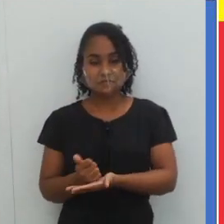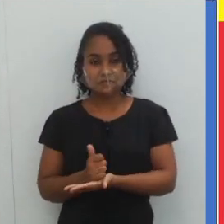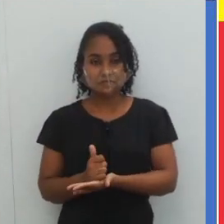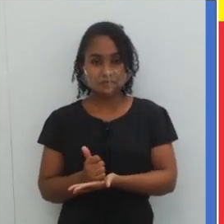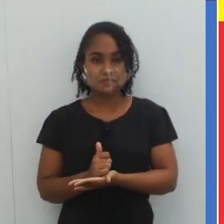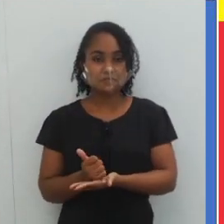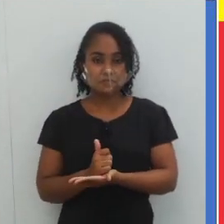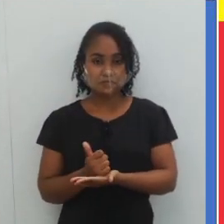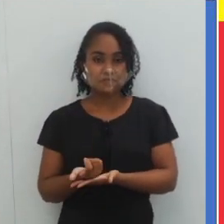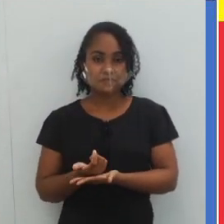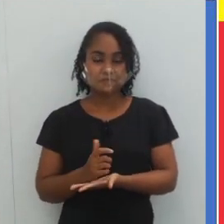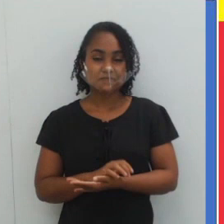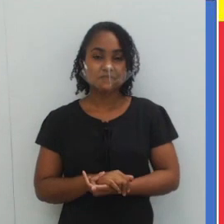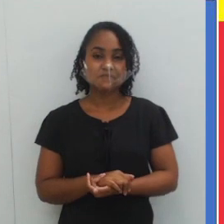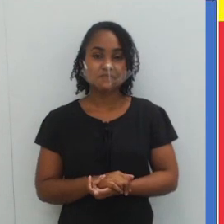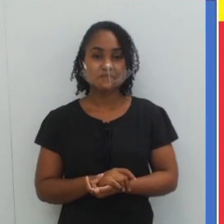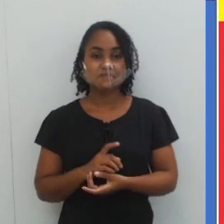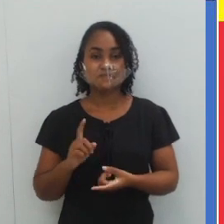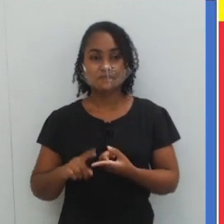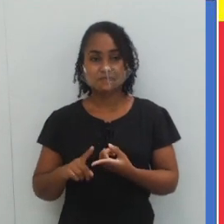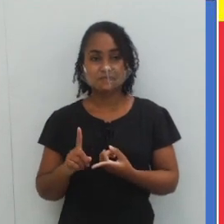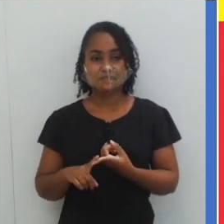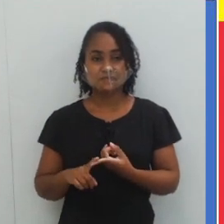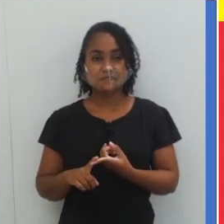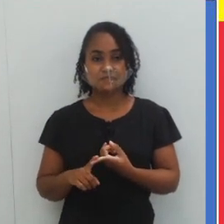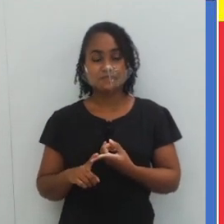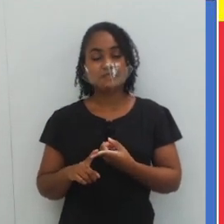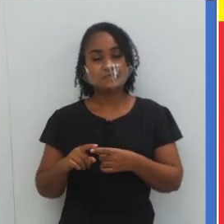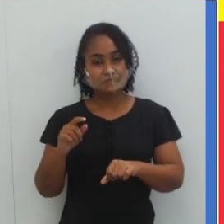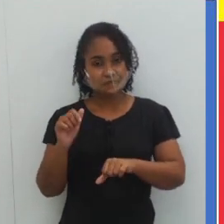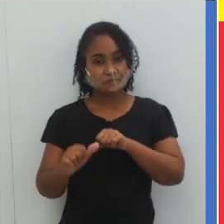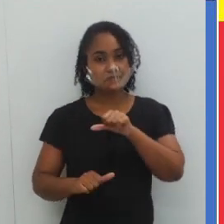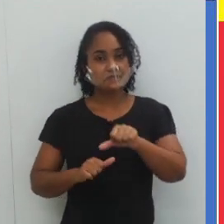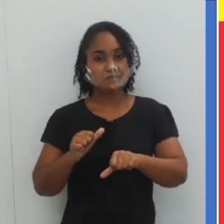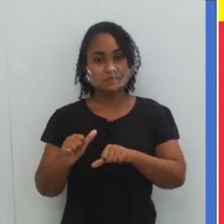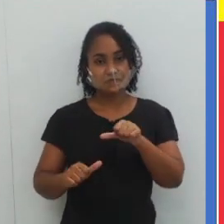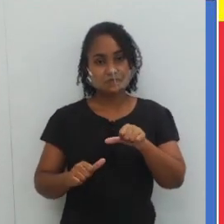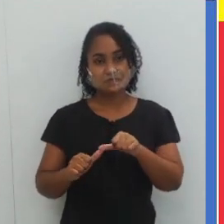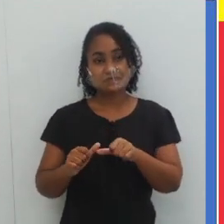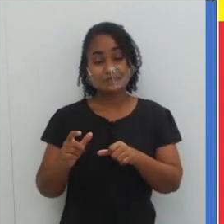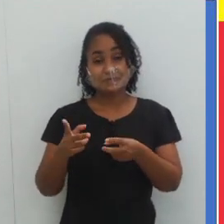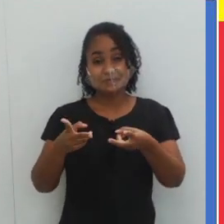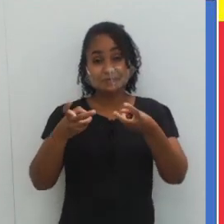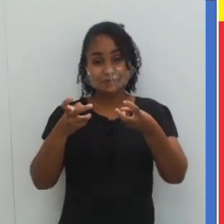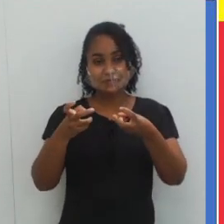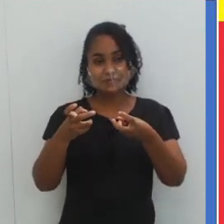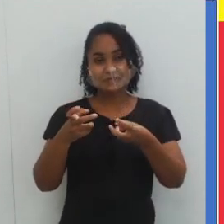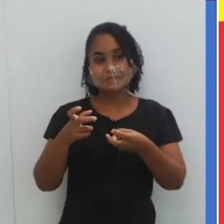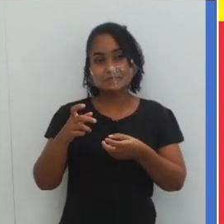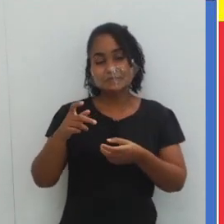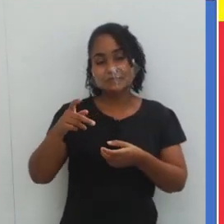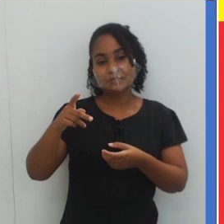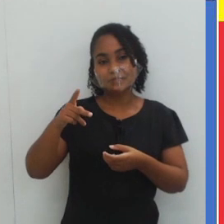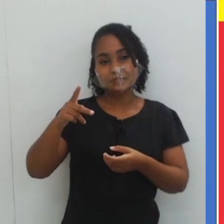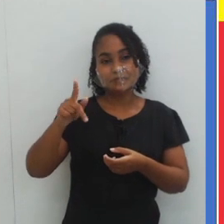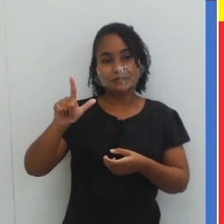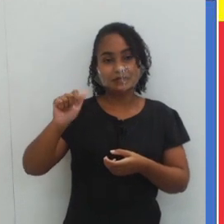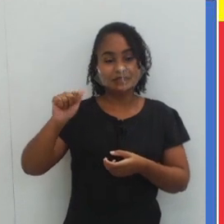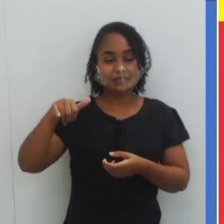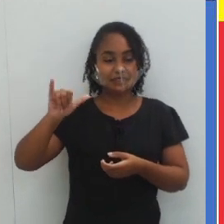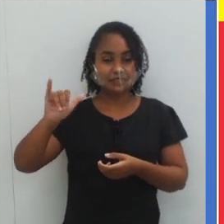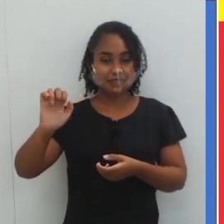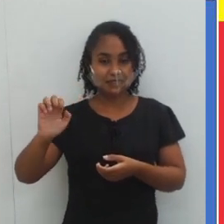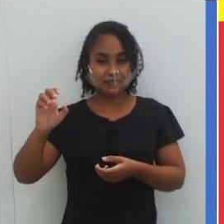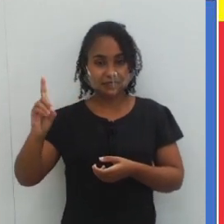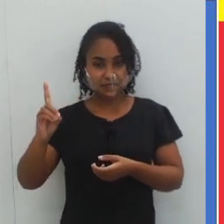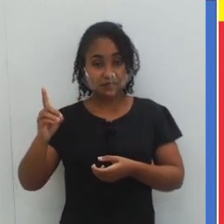o play, né, que é o verbo jogar, e ele também é o verbo irregular, com a particularidade, né, então ele fica